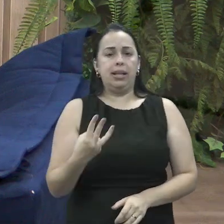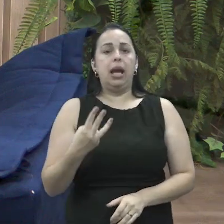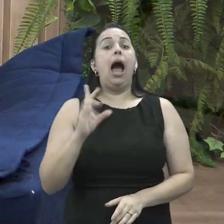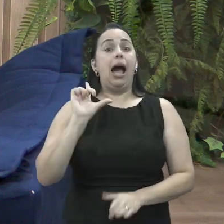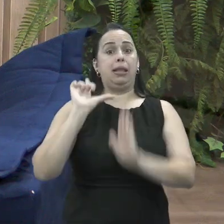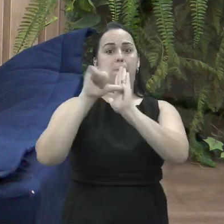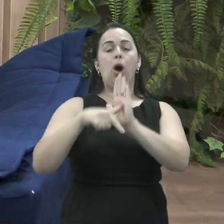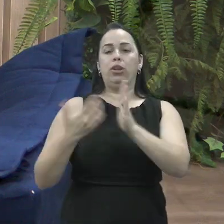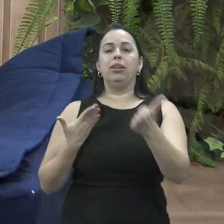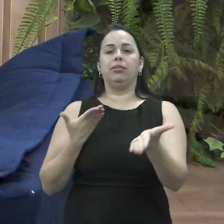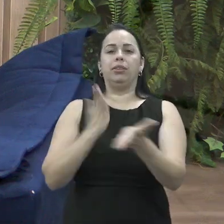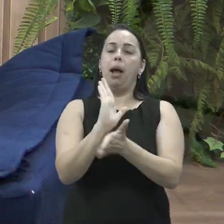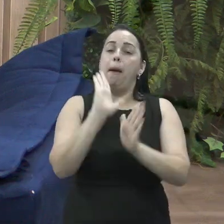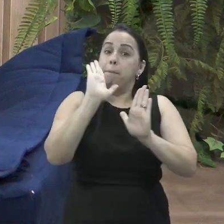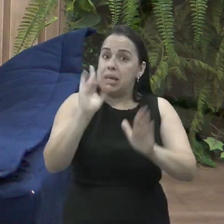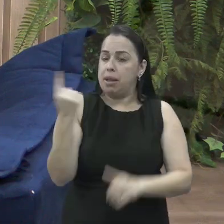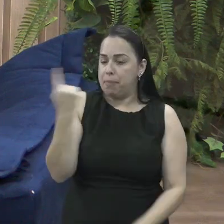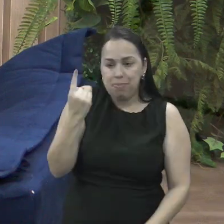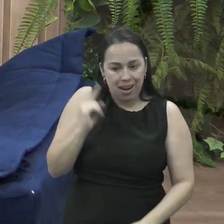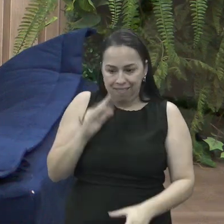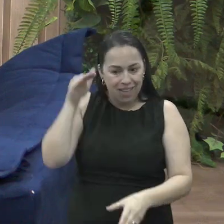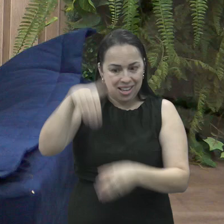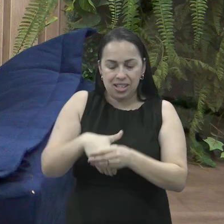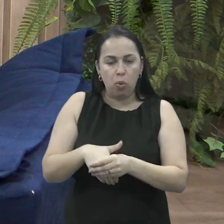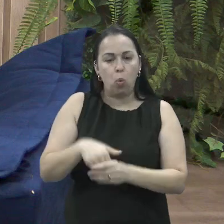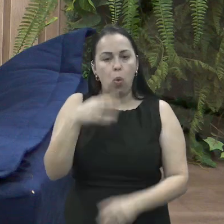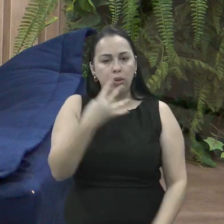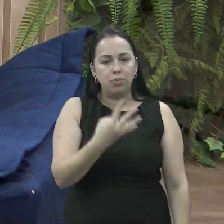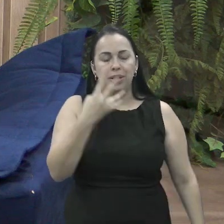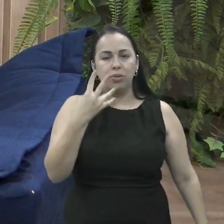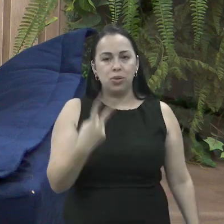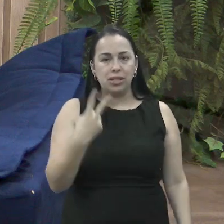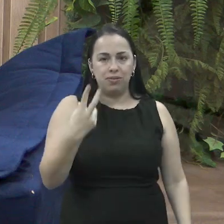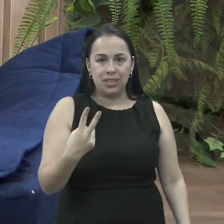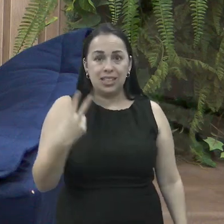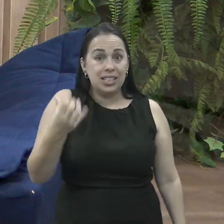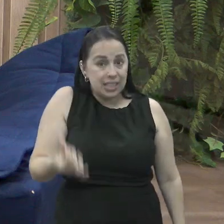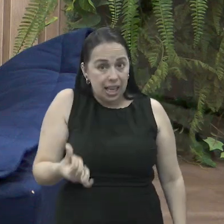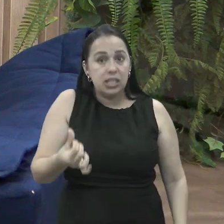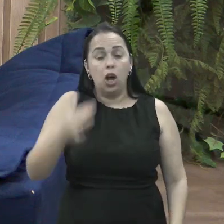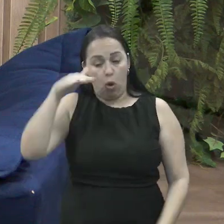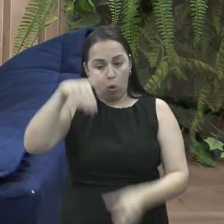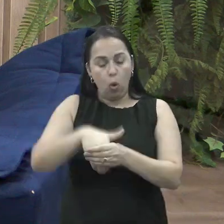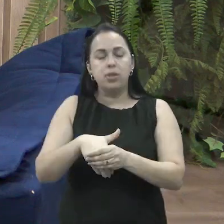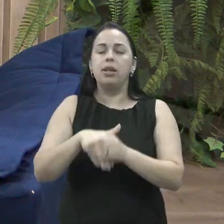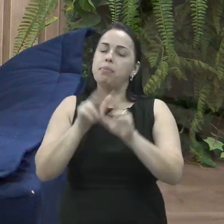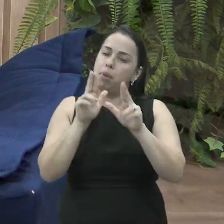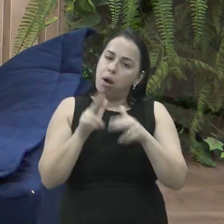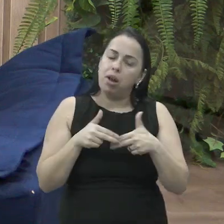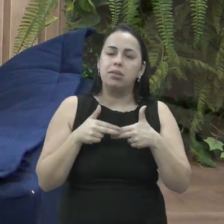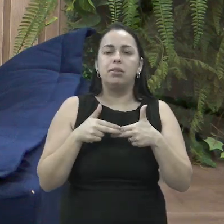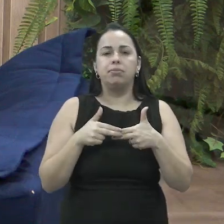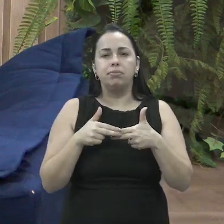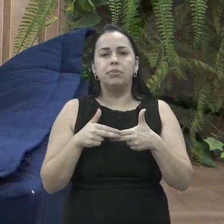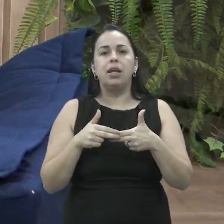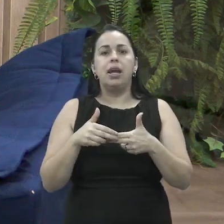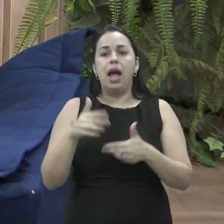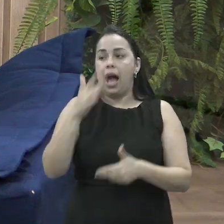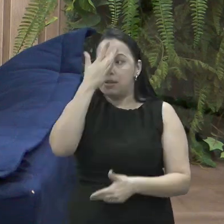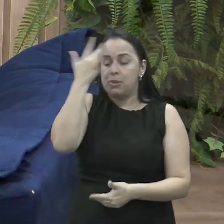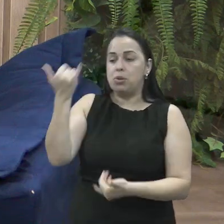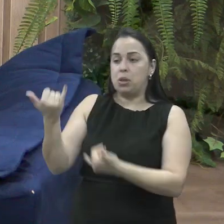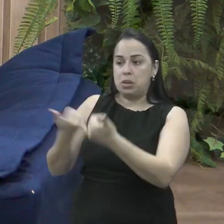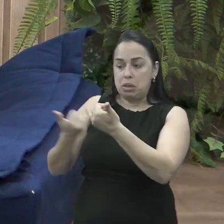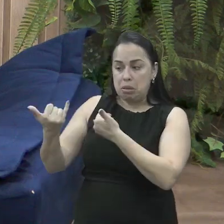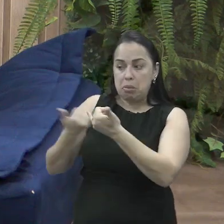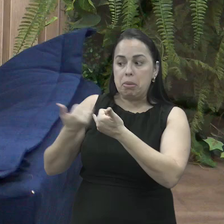aí entra, e graças a Deus na primeira eleição fazer 5.000 votos, quase 5.000 votos, 4.926, é uma votação bastante expressiva. Eu